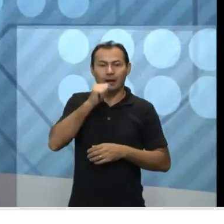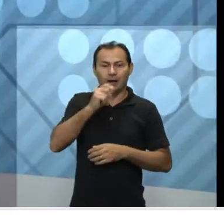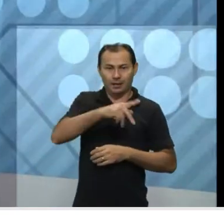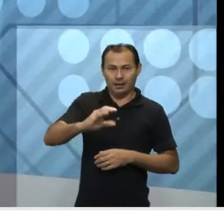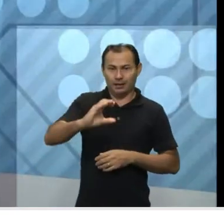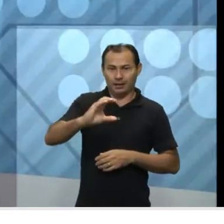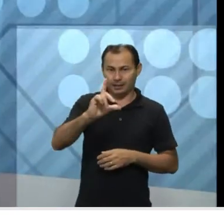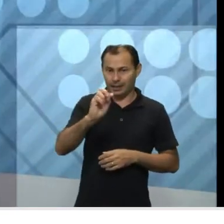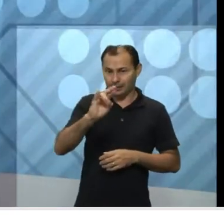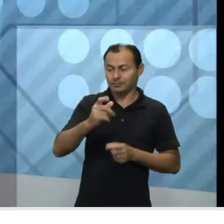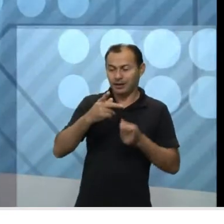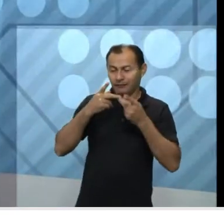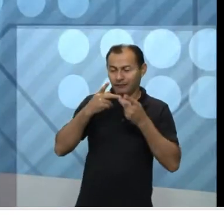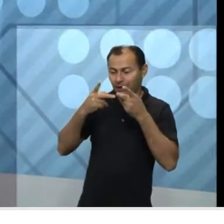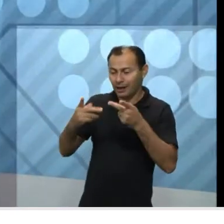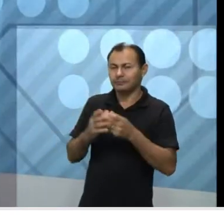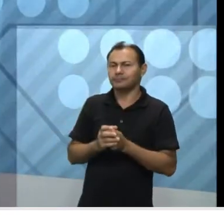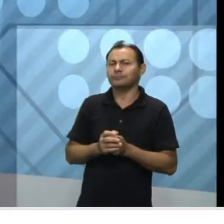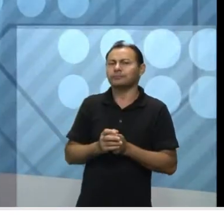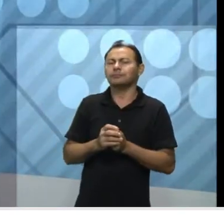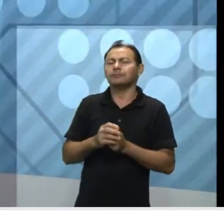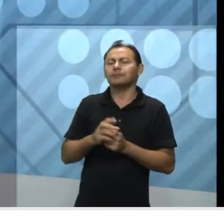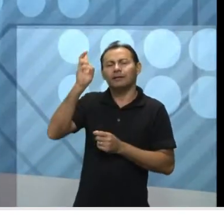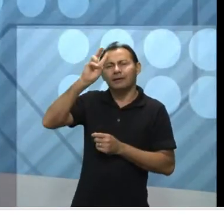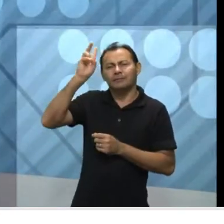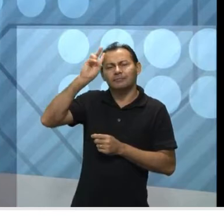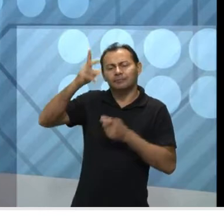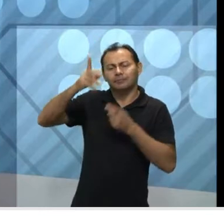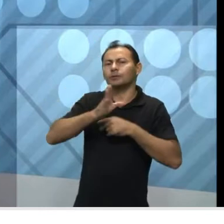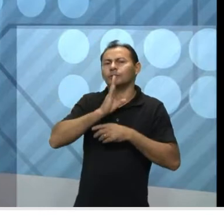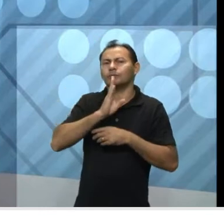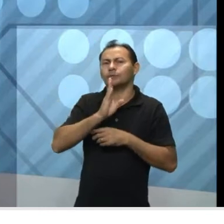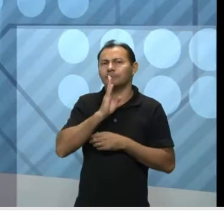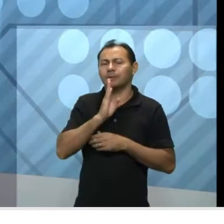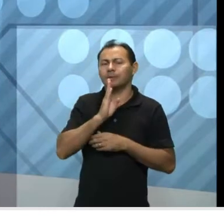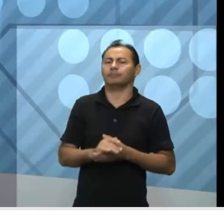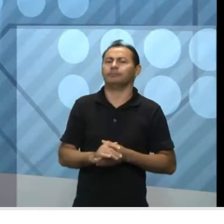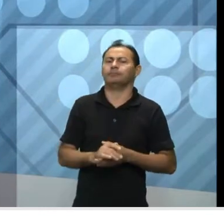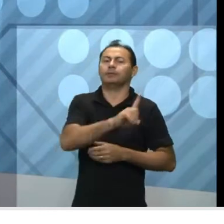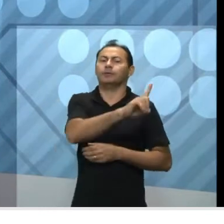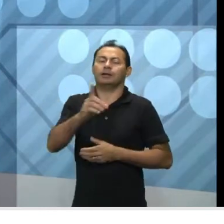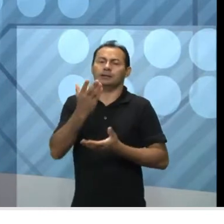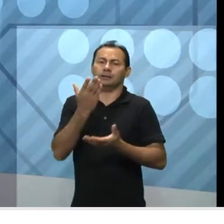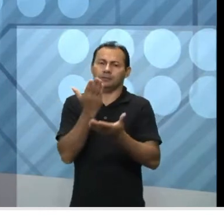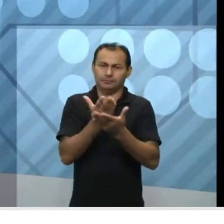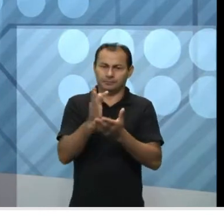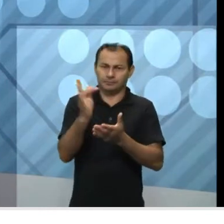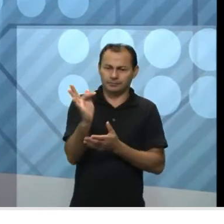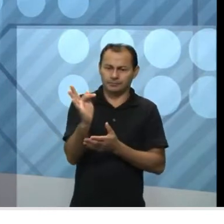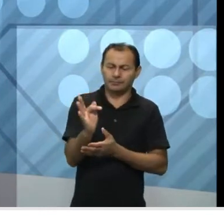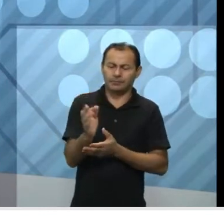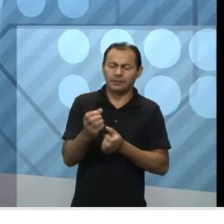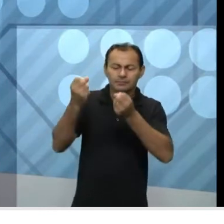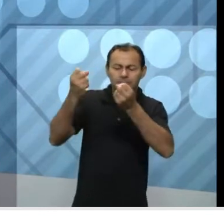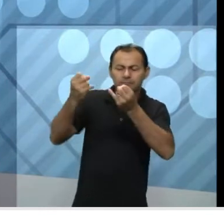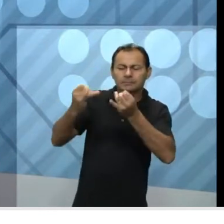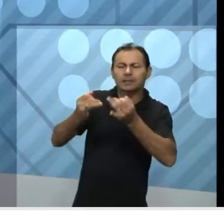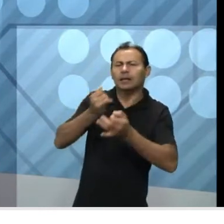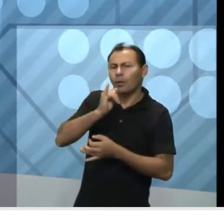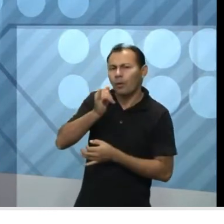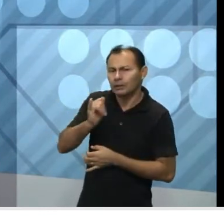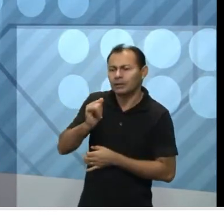momento, ela vai resgatar os seus conhecimentos durante a sua graduação e vai contar para essa mãe todo